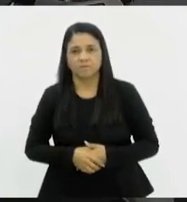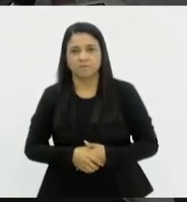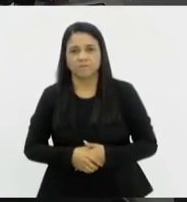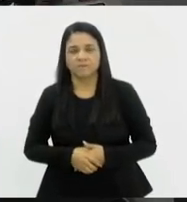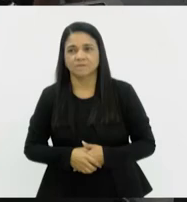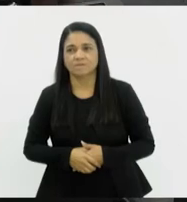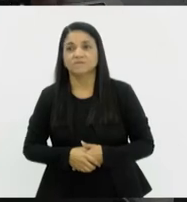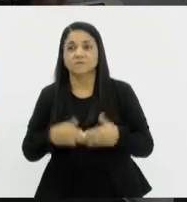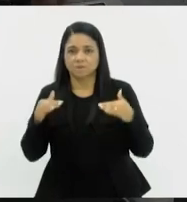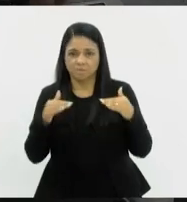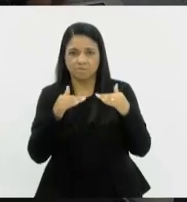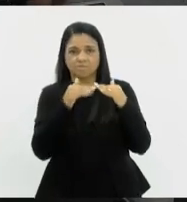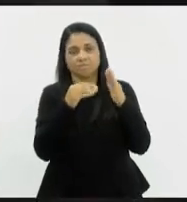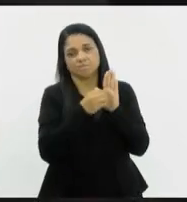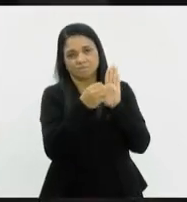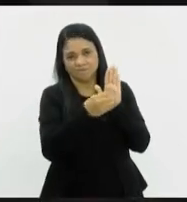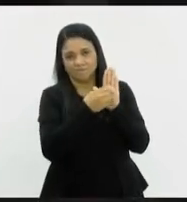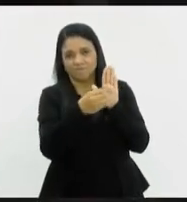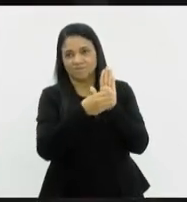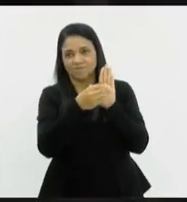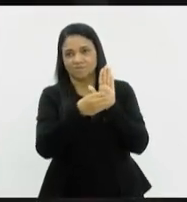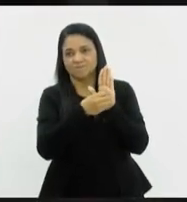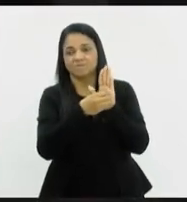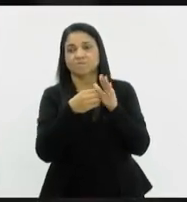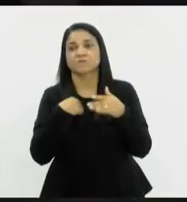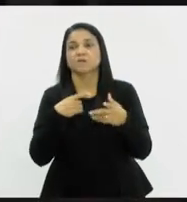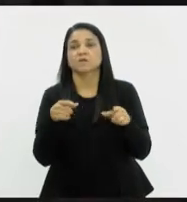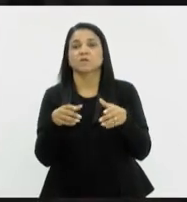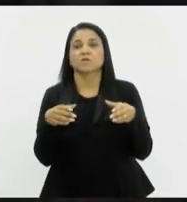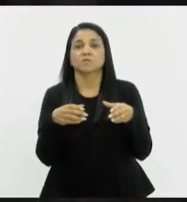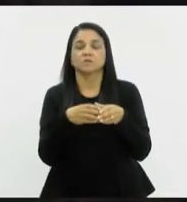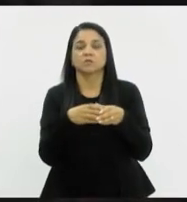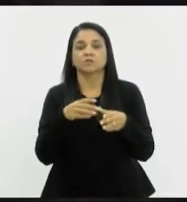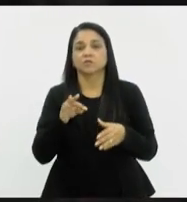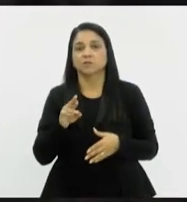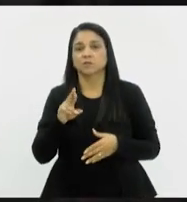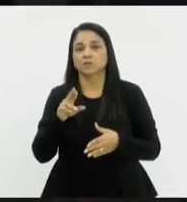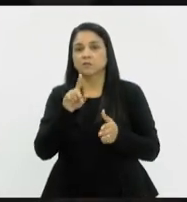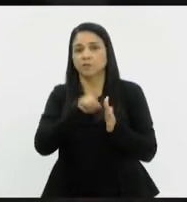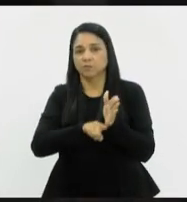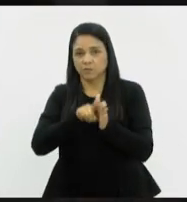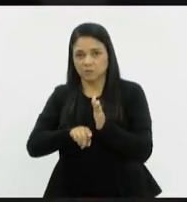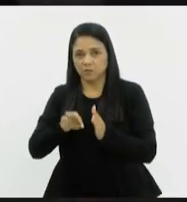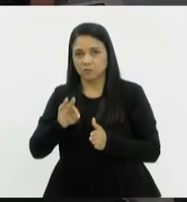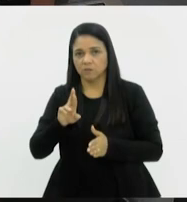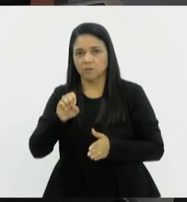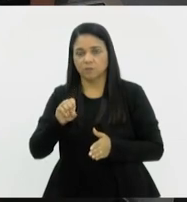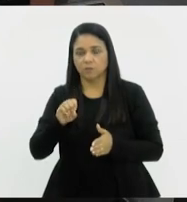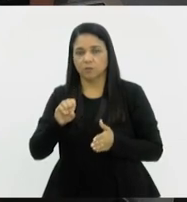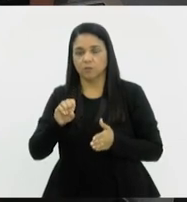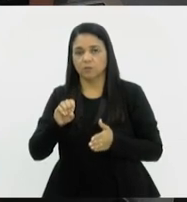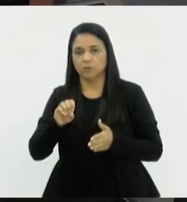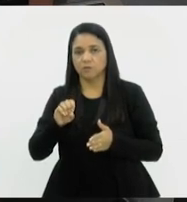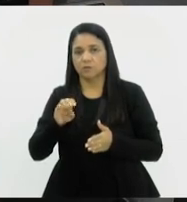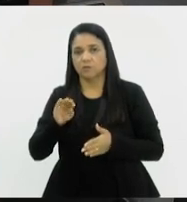Parecer favorável. Muito obrigado. Pela Comissão de Tributação, deputado Luiz Paulo.